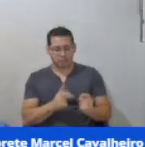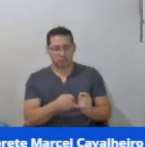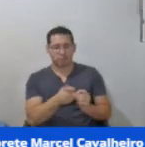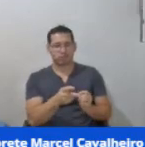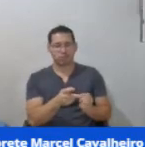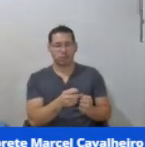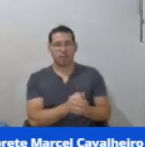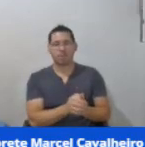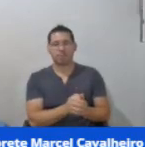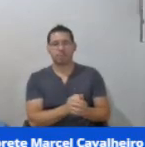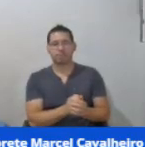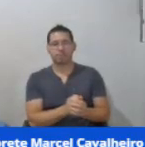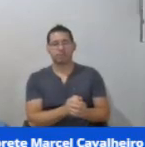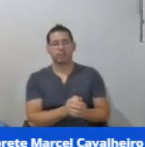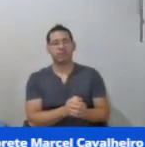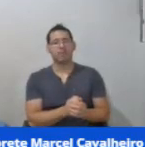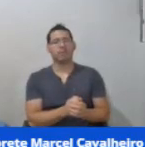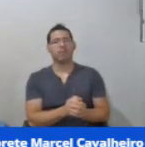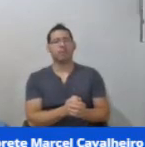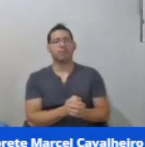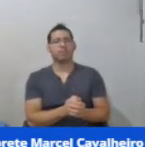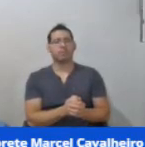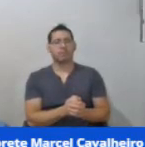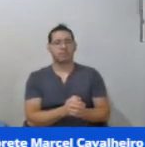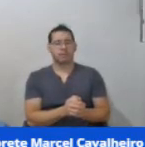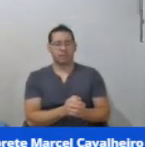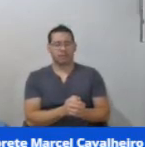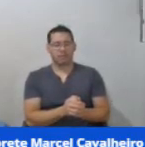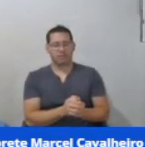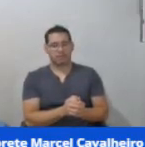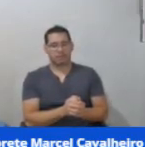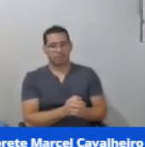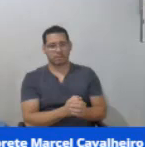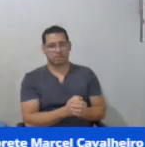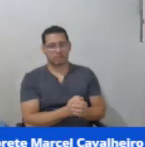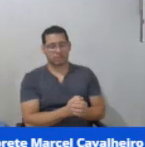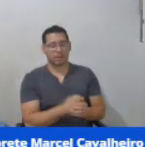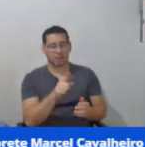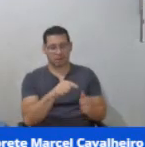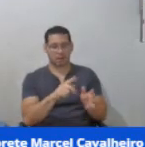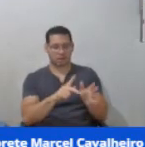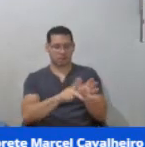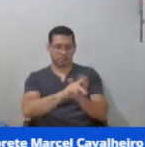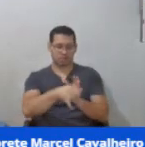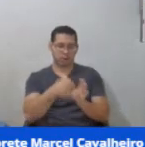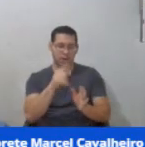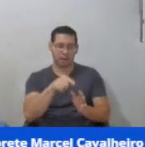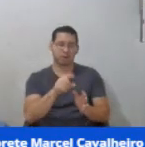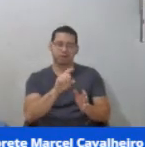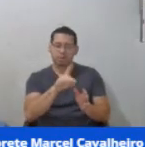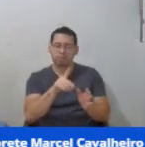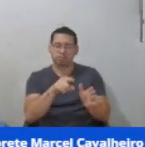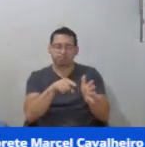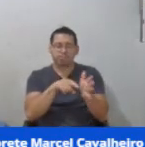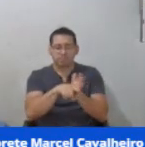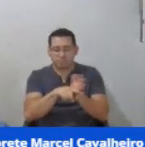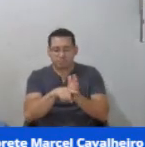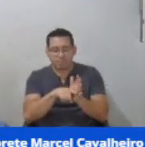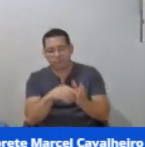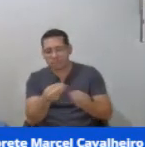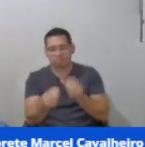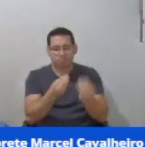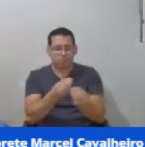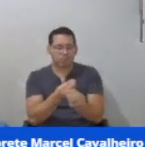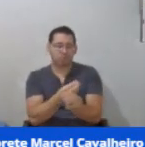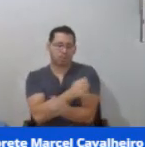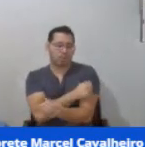dos sistemas especializados em avaliação em larga escala. Então, como proposta, fazer uma diagnóstica que vai servir de